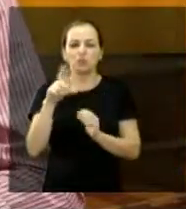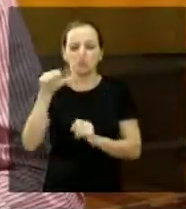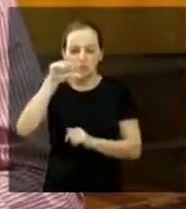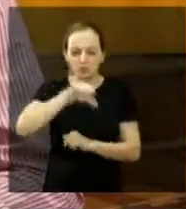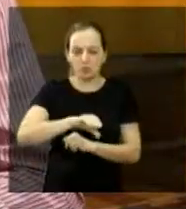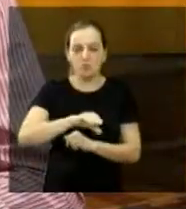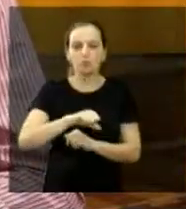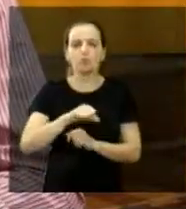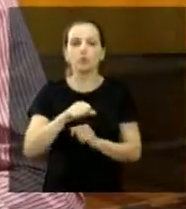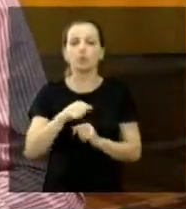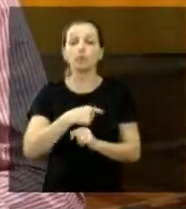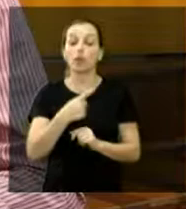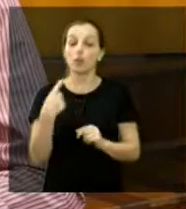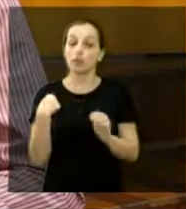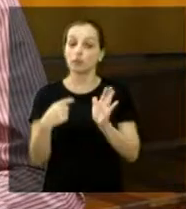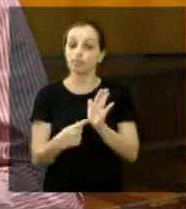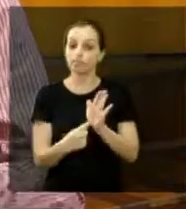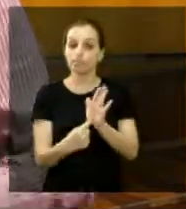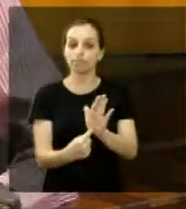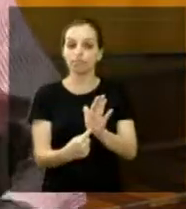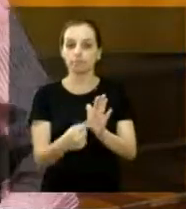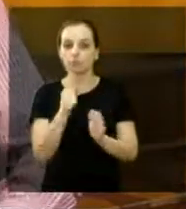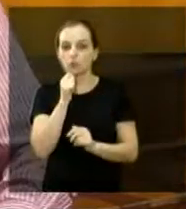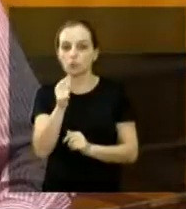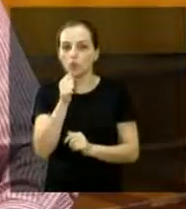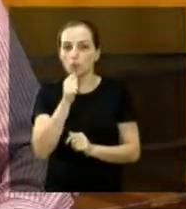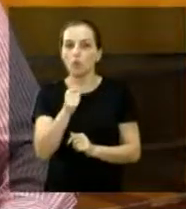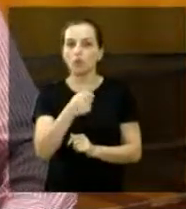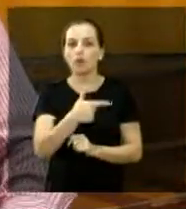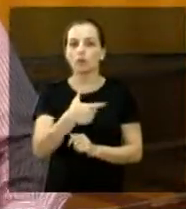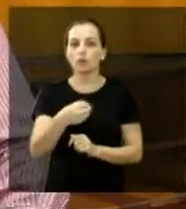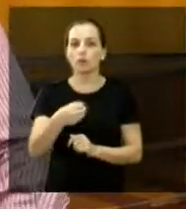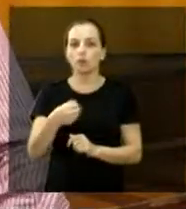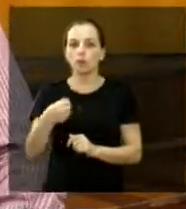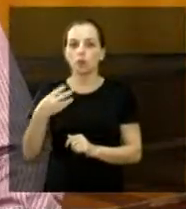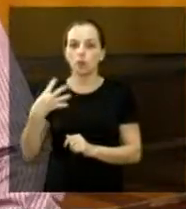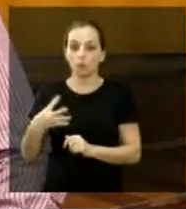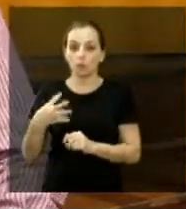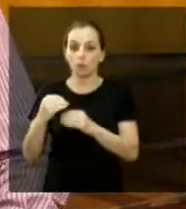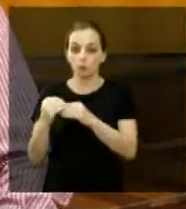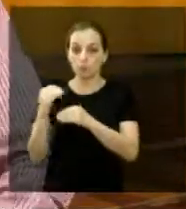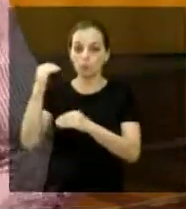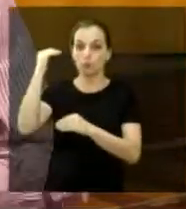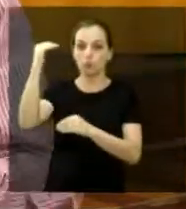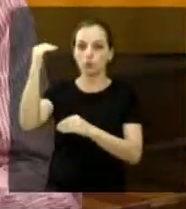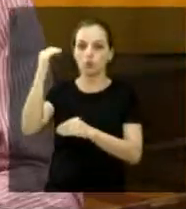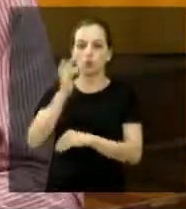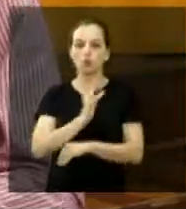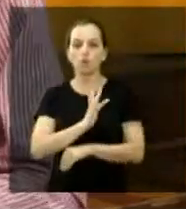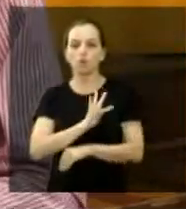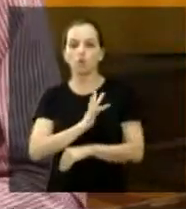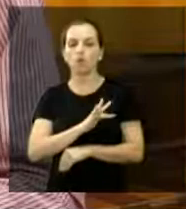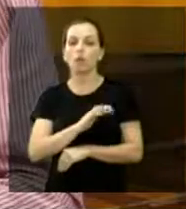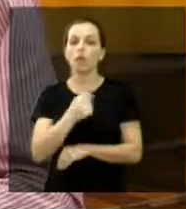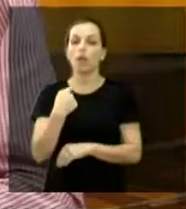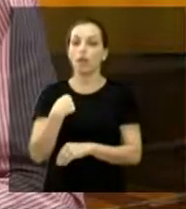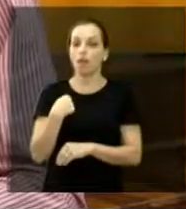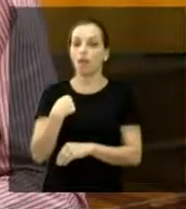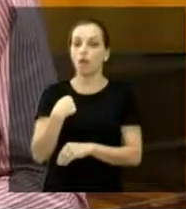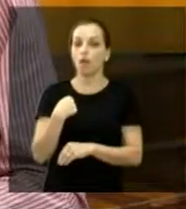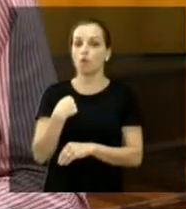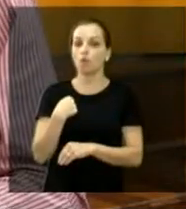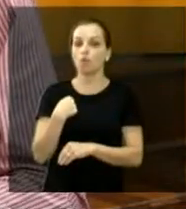gente transmitiu. Eu me lembro que em 2004, Wagner, quando a Ferroviária subiu, eu e o Marquinhos fomos fazer um jogo